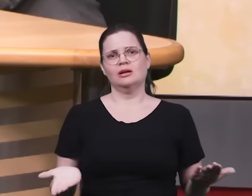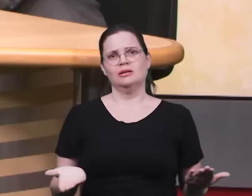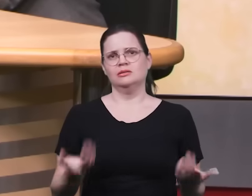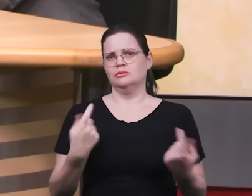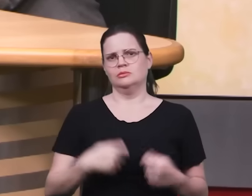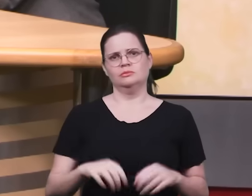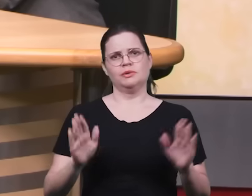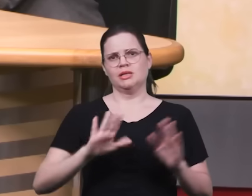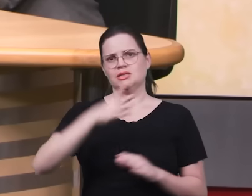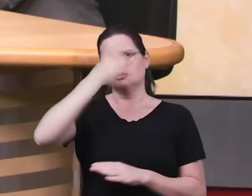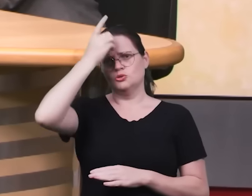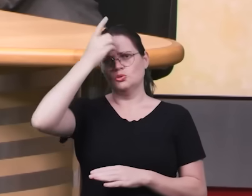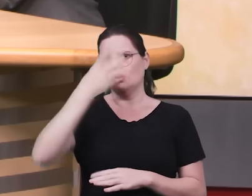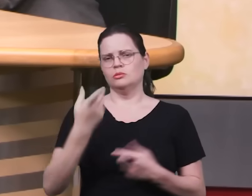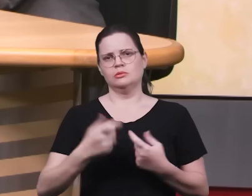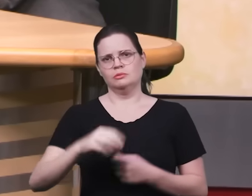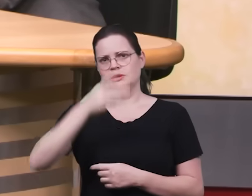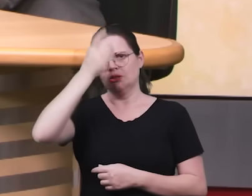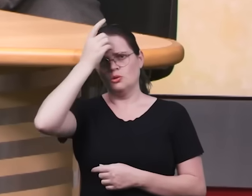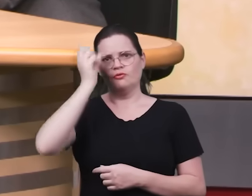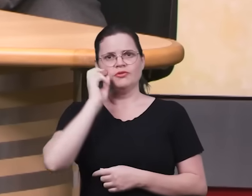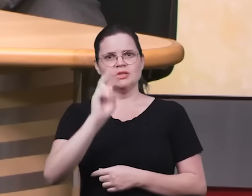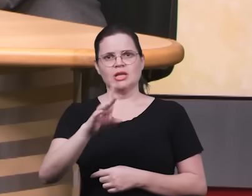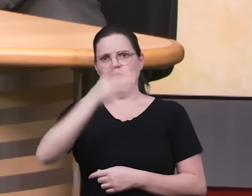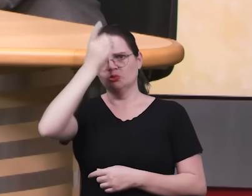não precisa de dom, não precisa de visão.